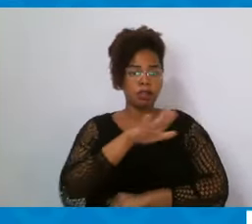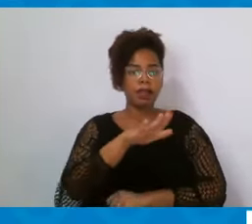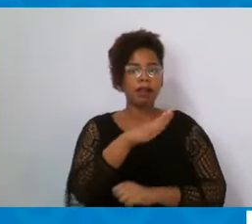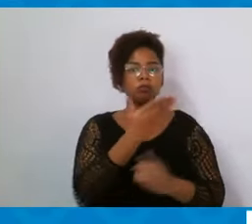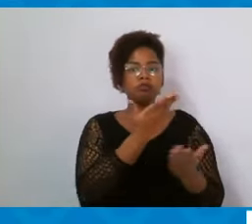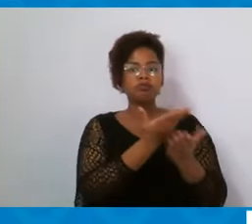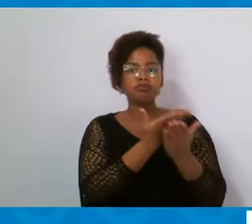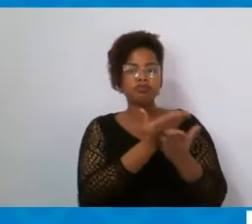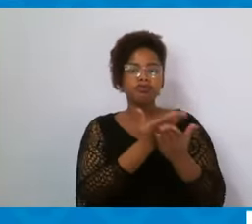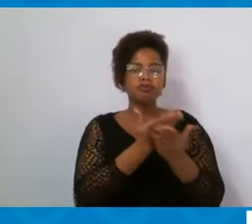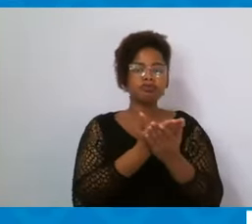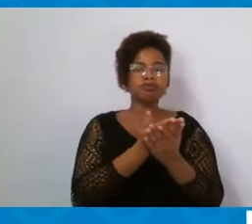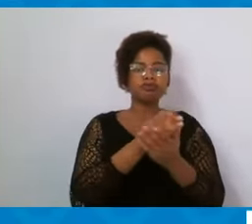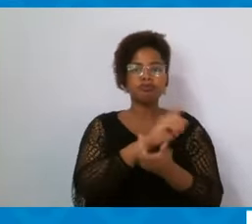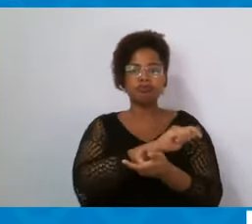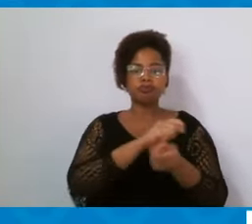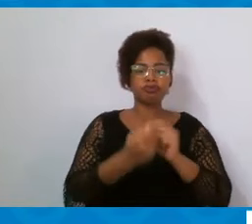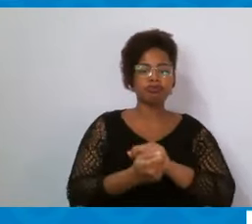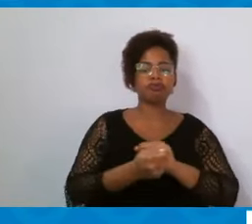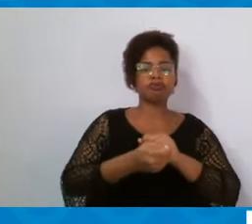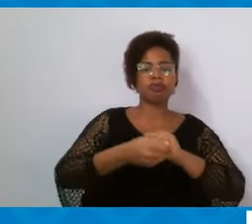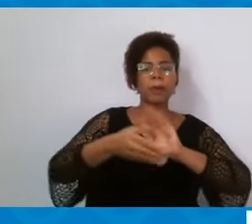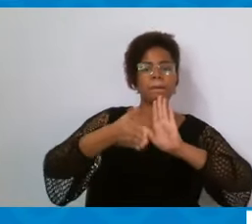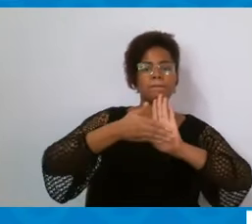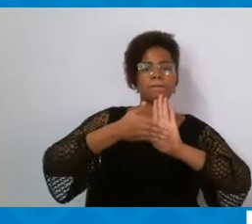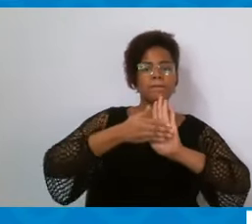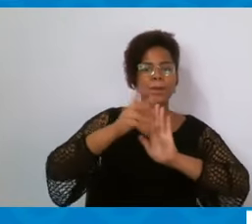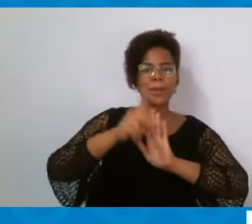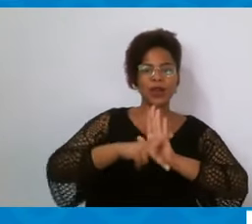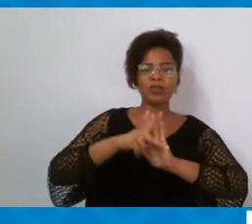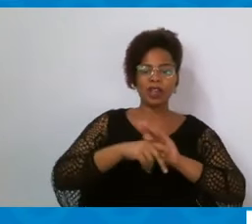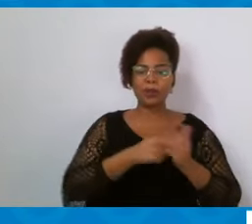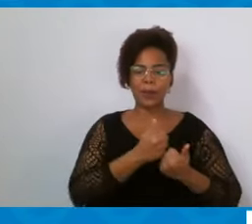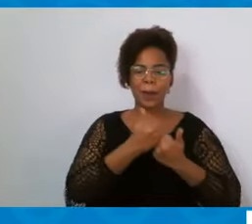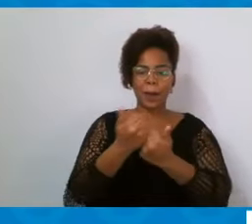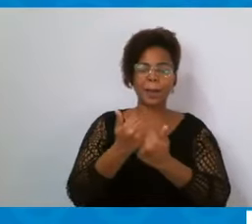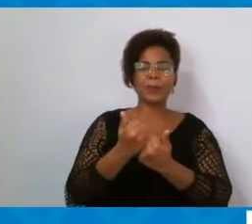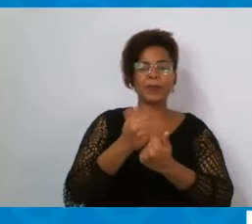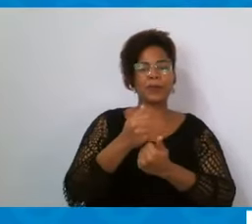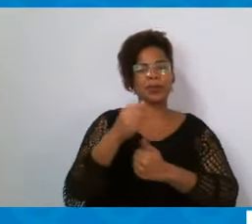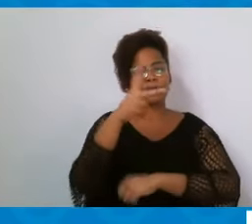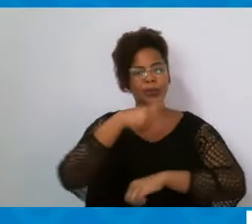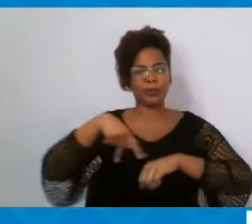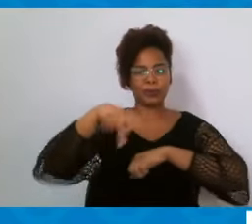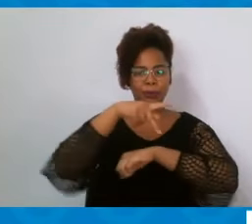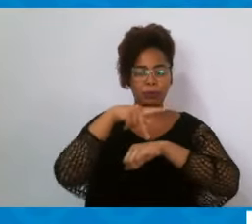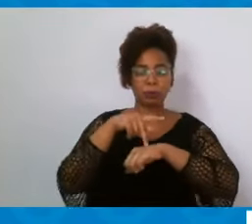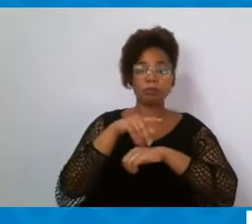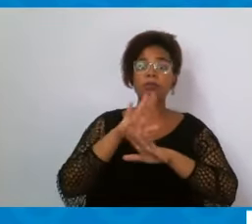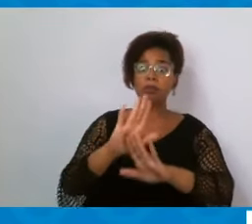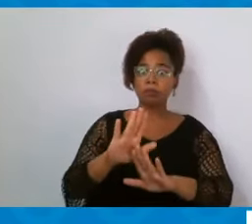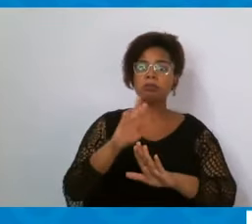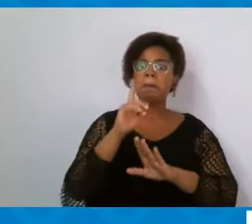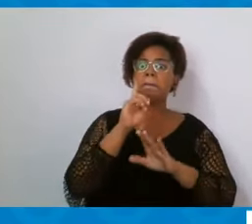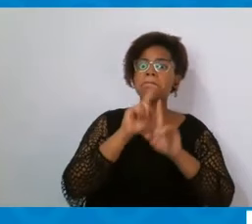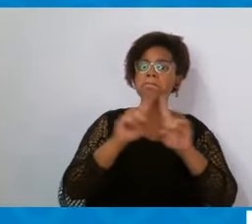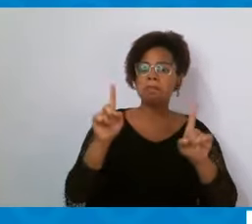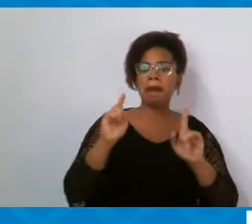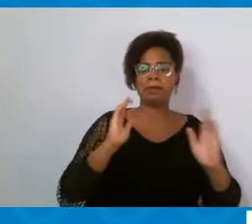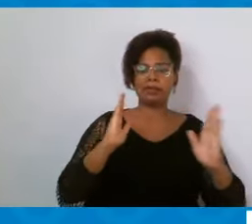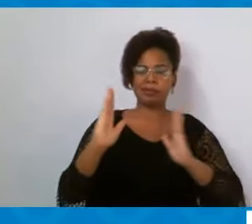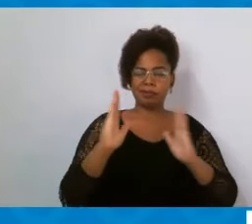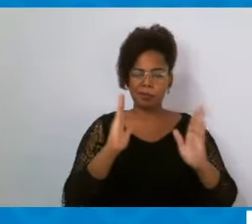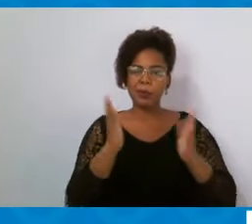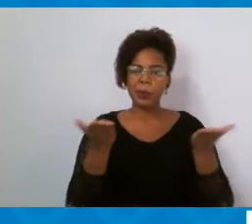projetos. Os tempos atuais que estamos vivendo, sem dúvida, acentuaram a importância da inovação na